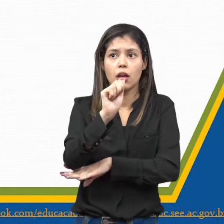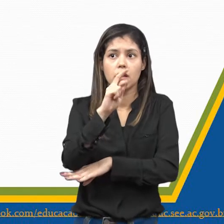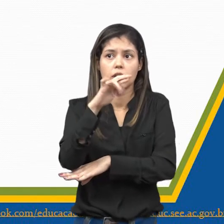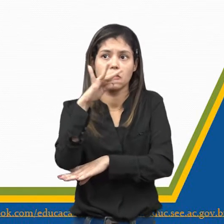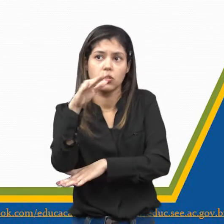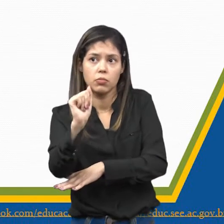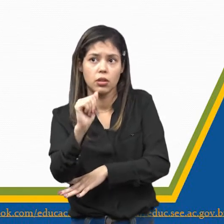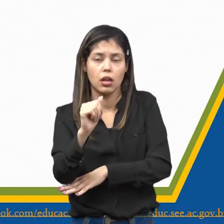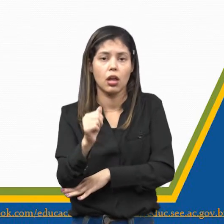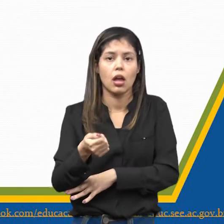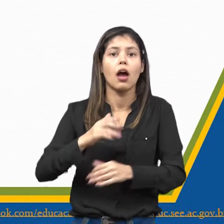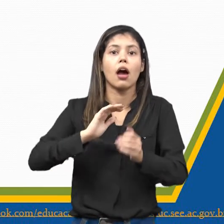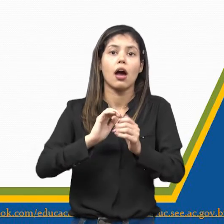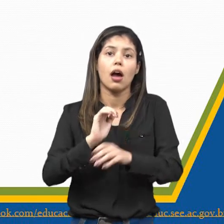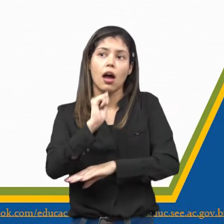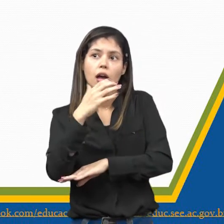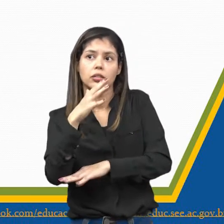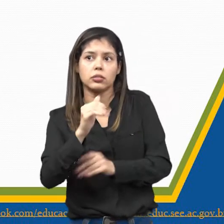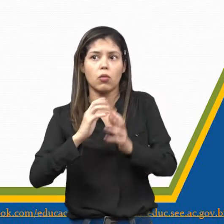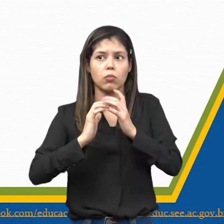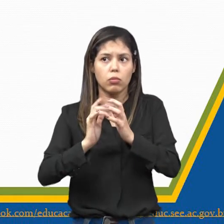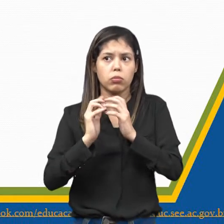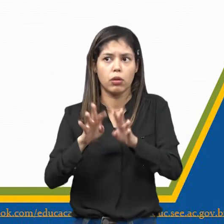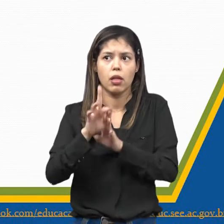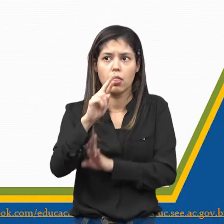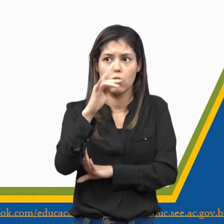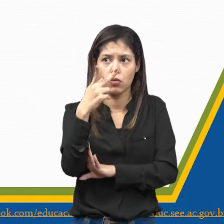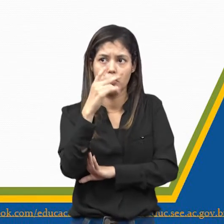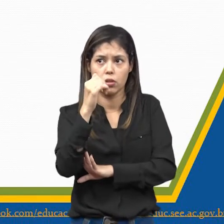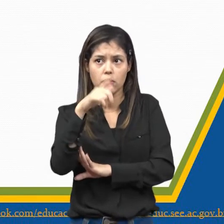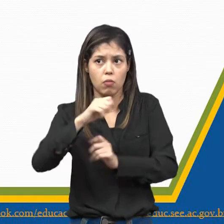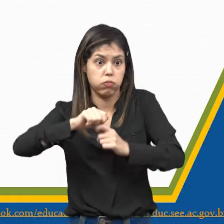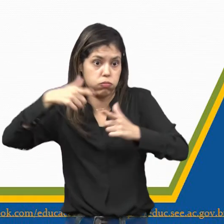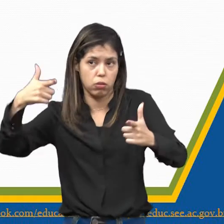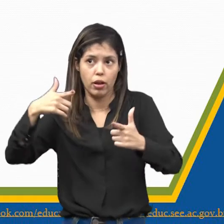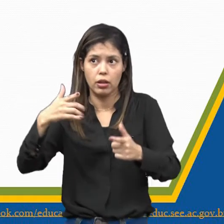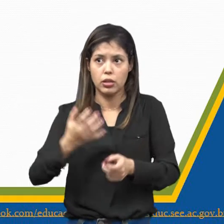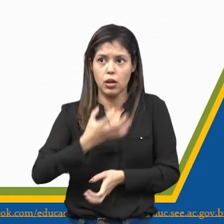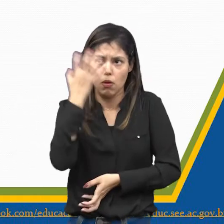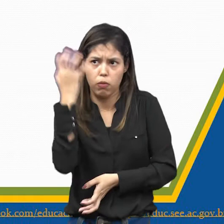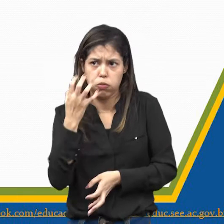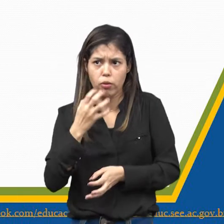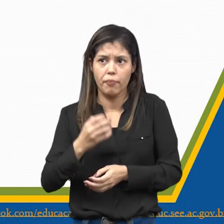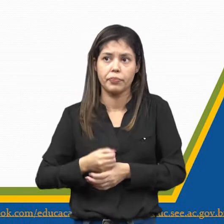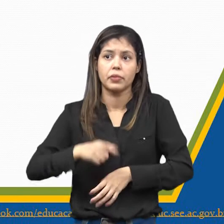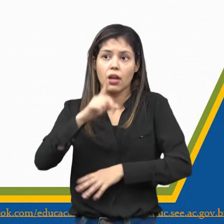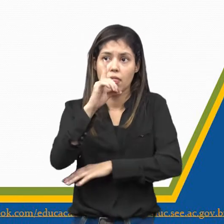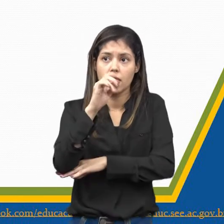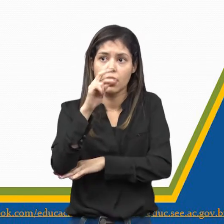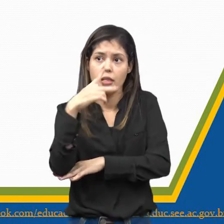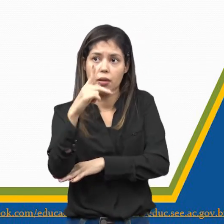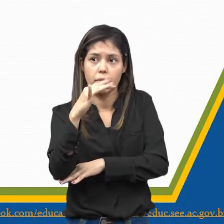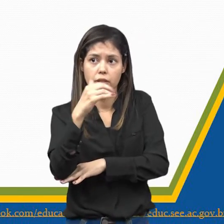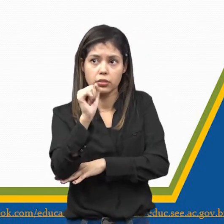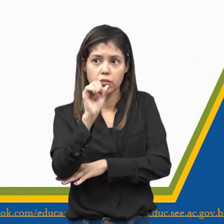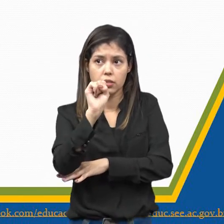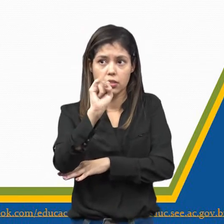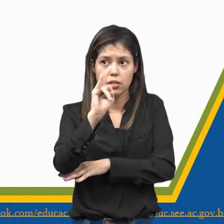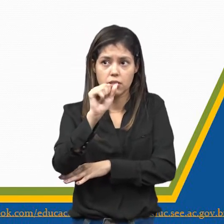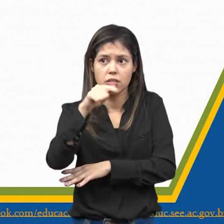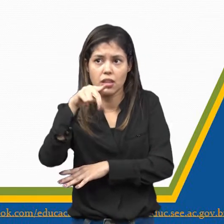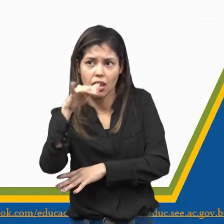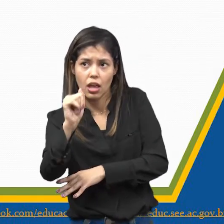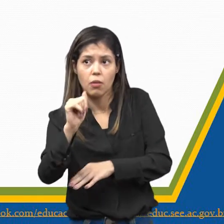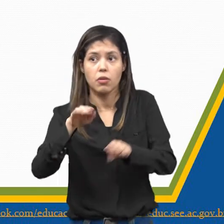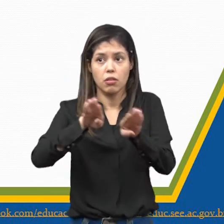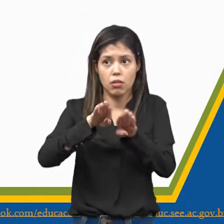da ação neurohormonal exagerada, do estresse psíquico, da depressão isquêmica e da manifestação